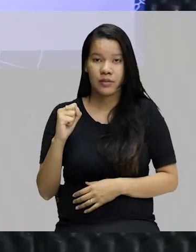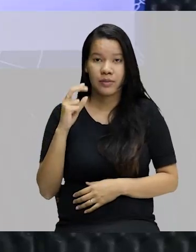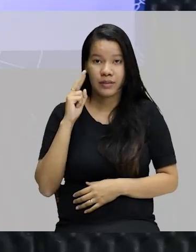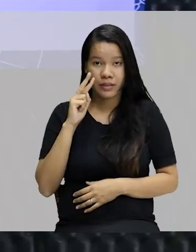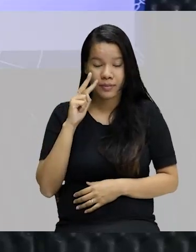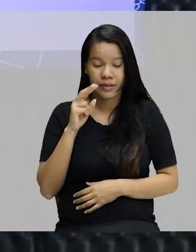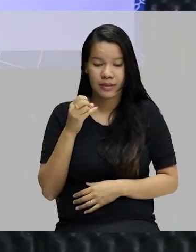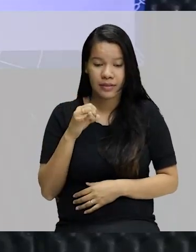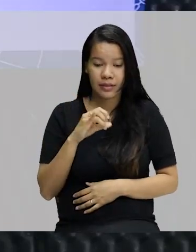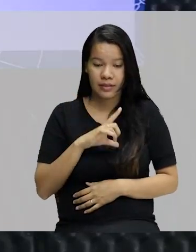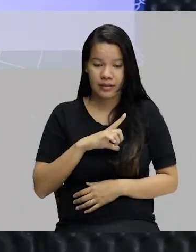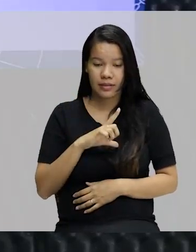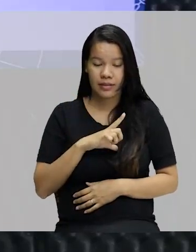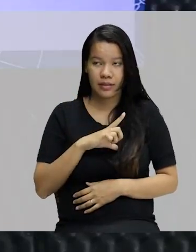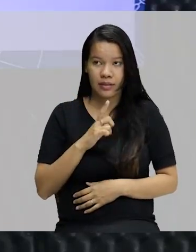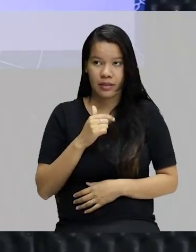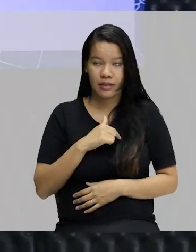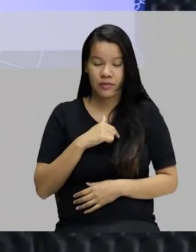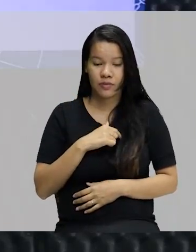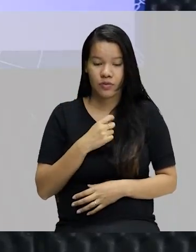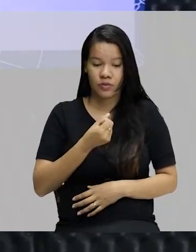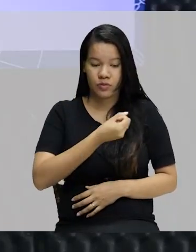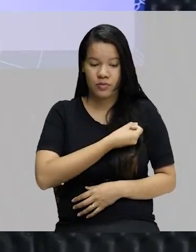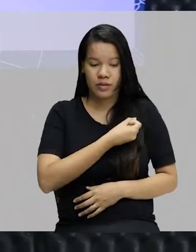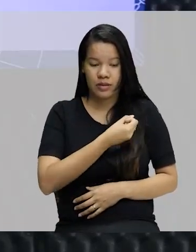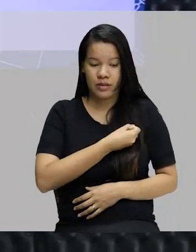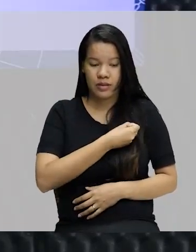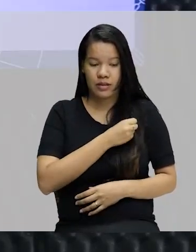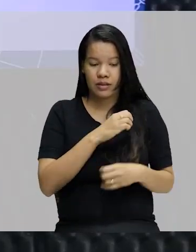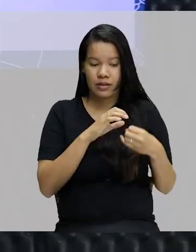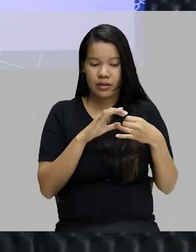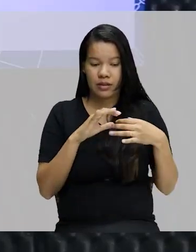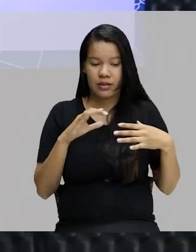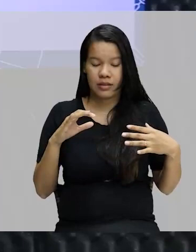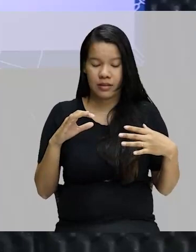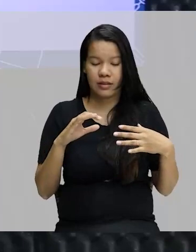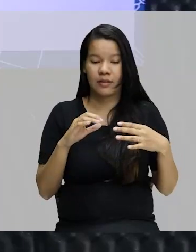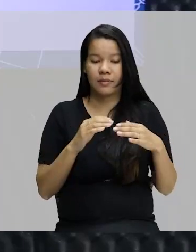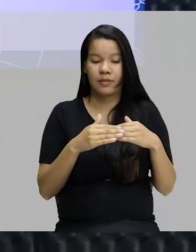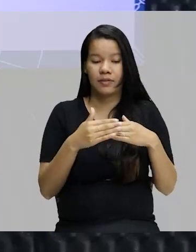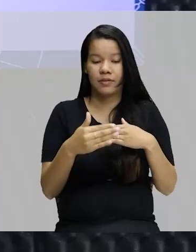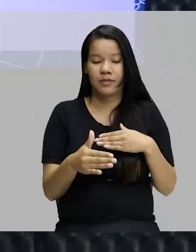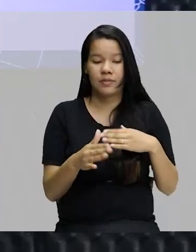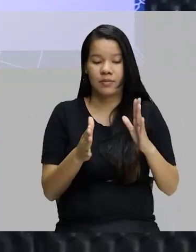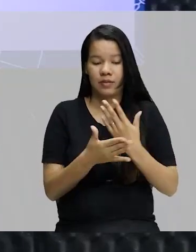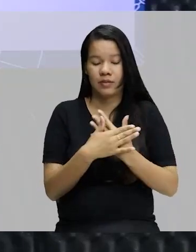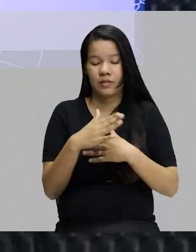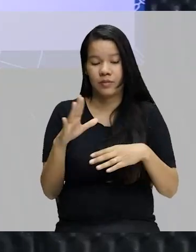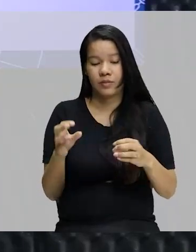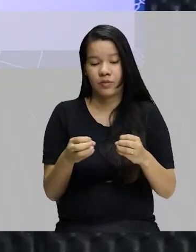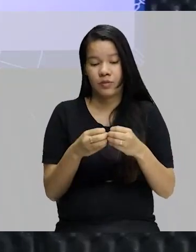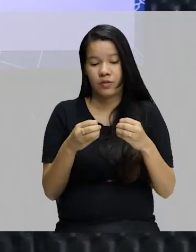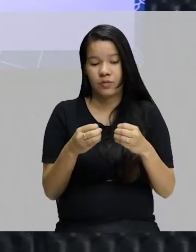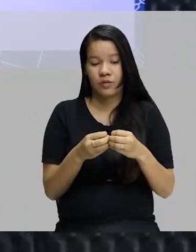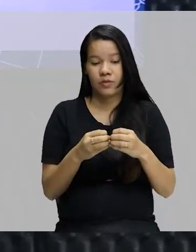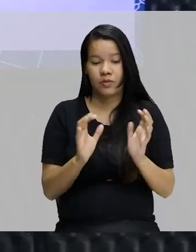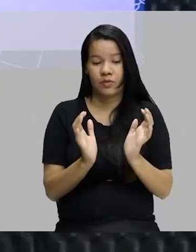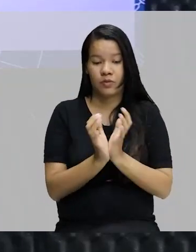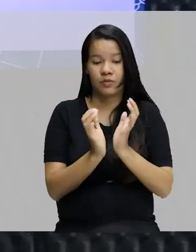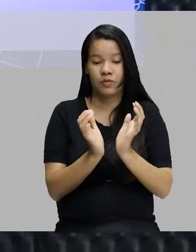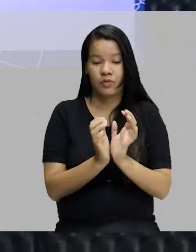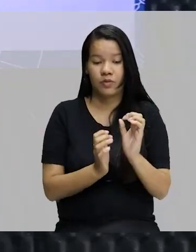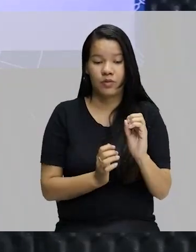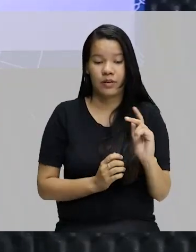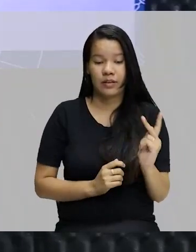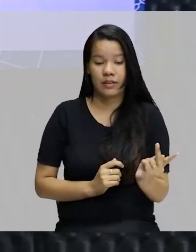ramificação, eu vou numerar a cadeia a partir da extremidade mais próxima do grupo OH. Então, carbono